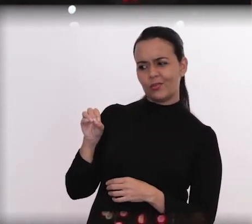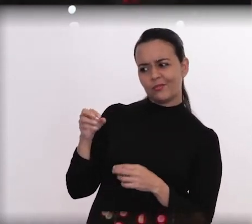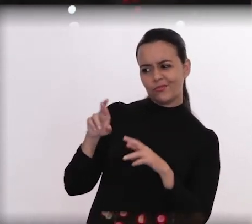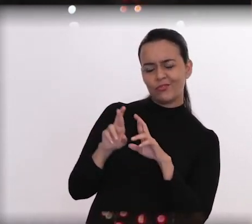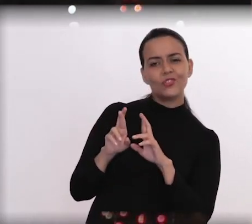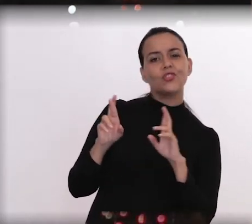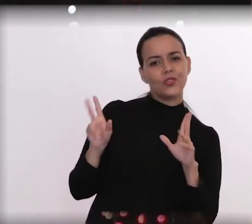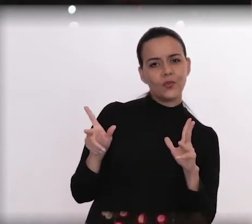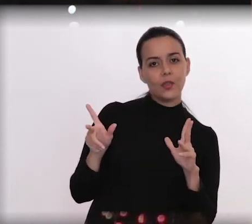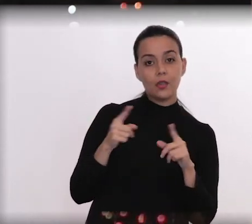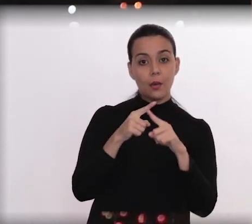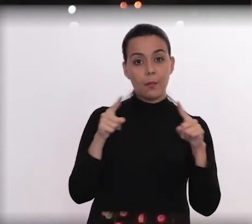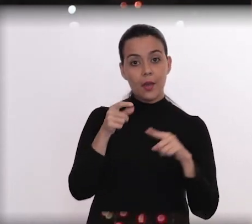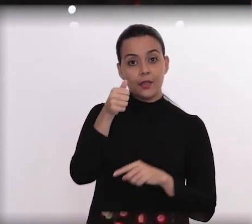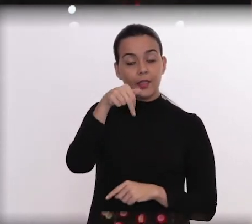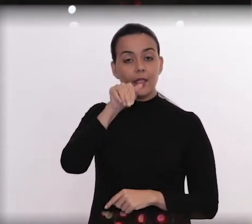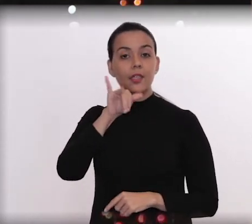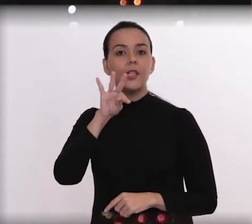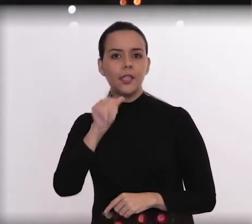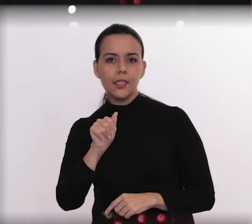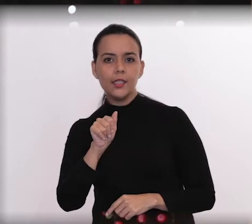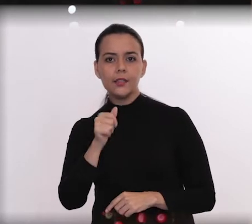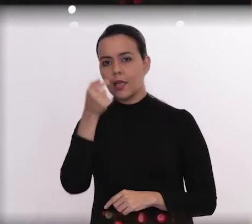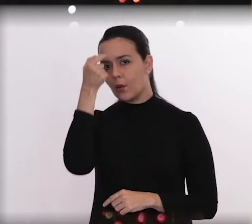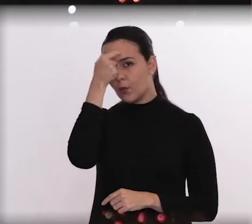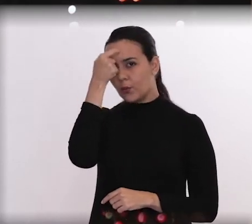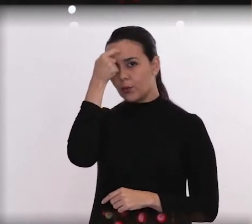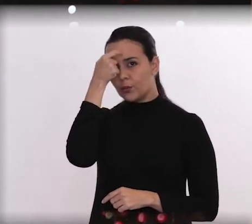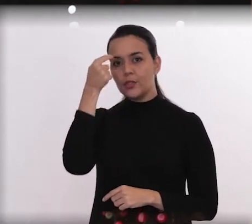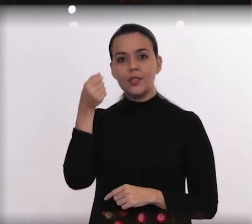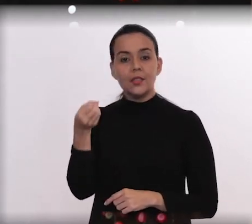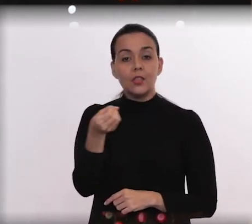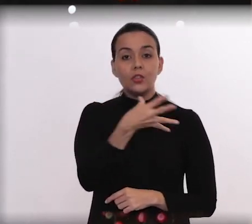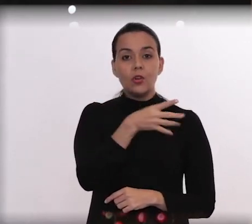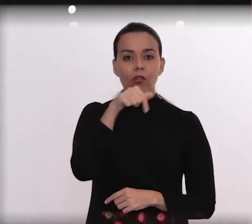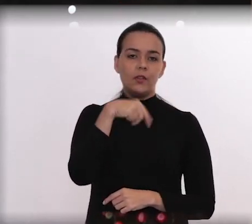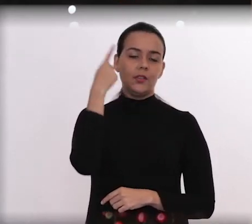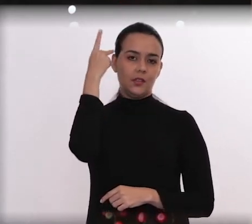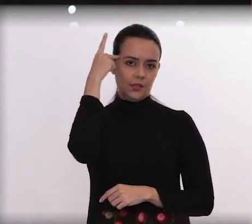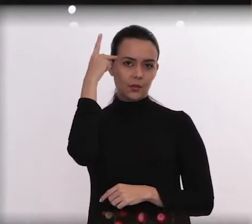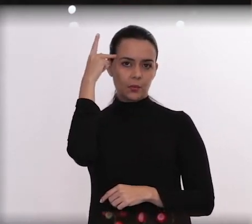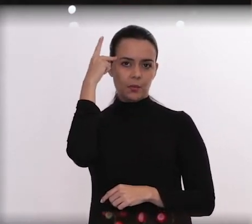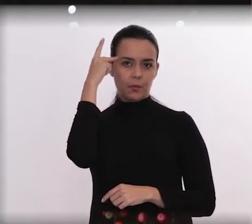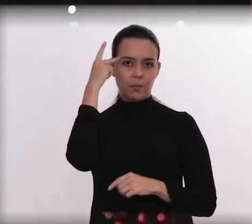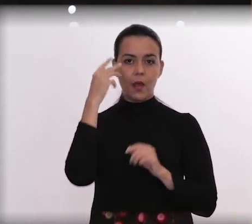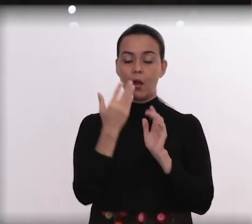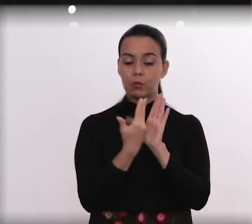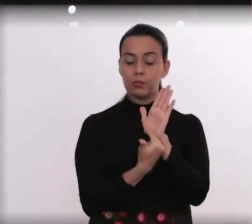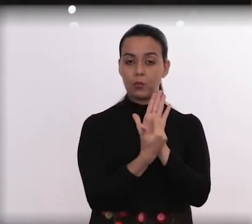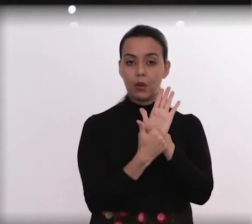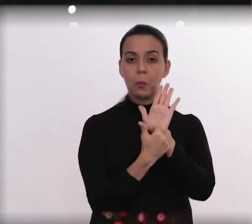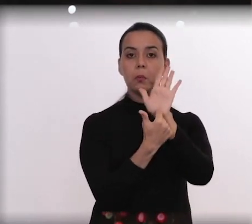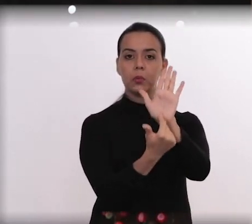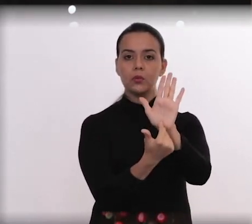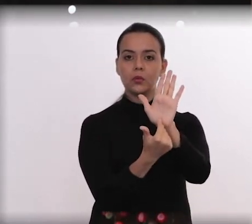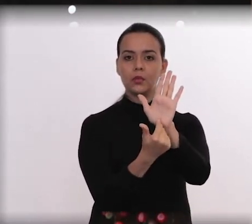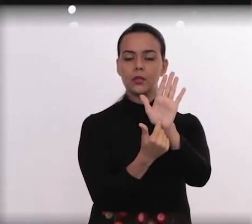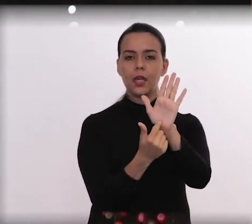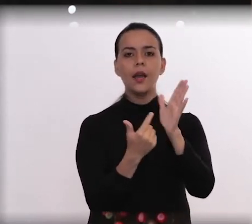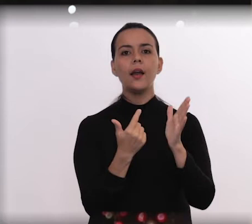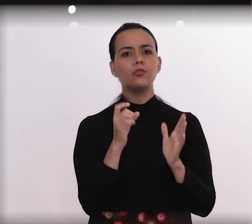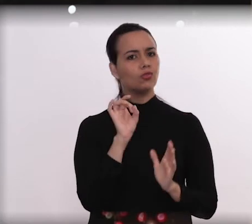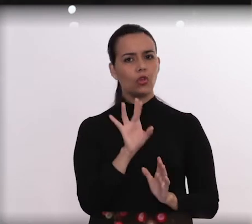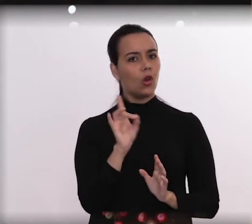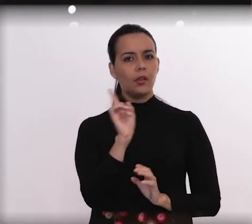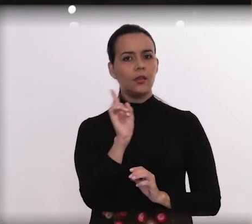foram as obras dela exatamente que trouxeram uma consciência moderna para São Paulo, não foi a ação deliberada da Anita, mas sim o